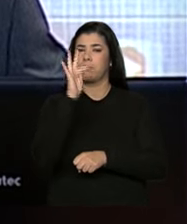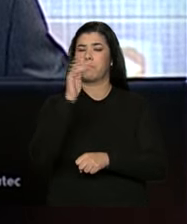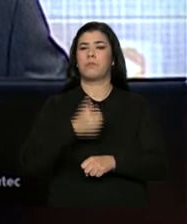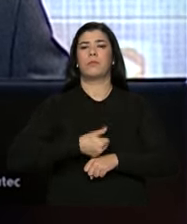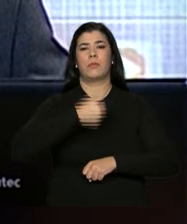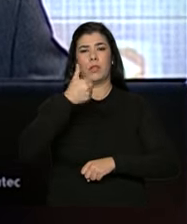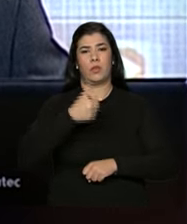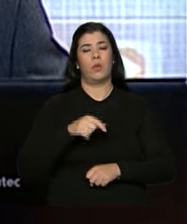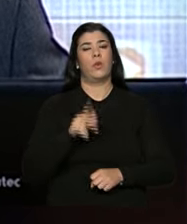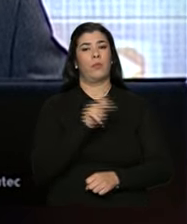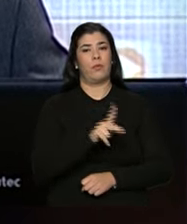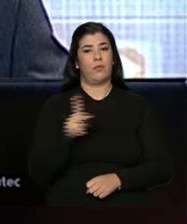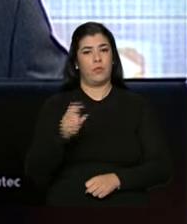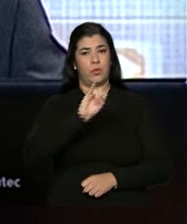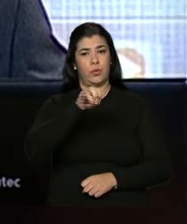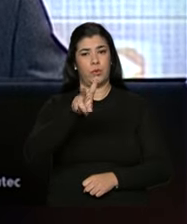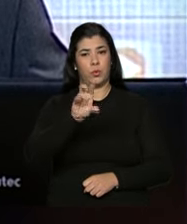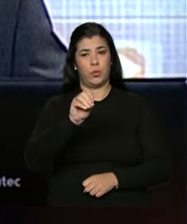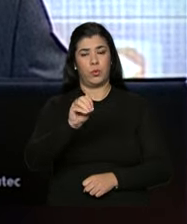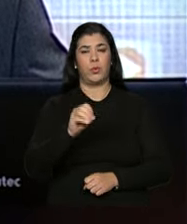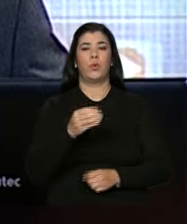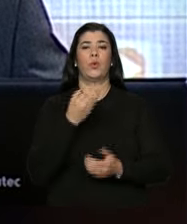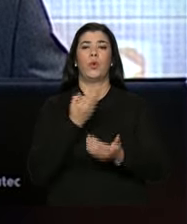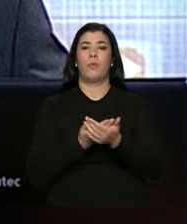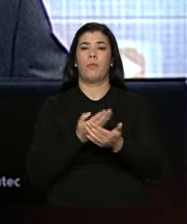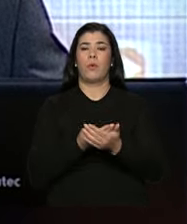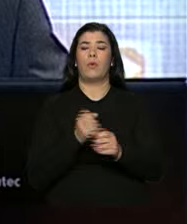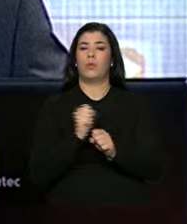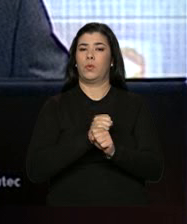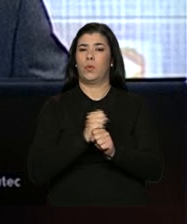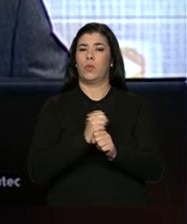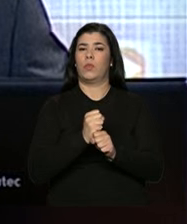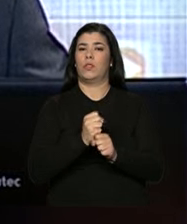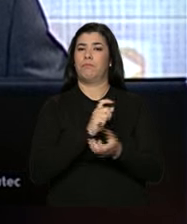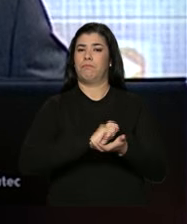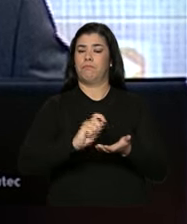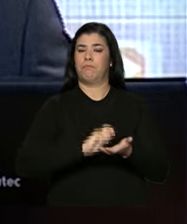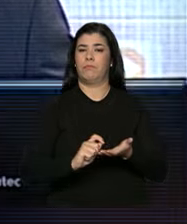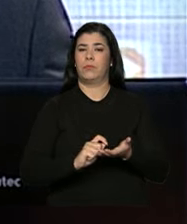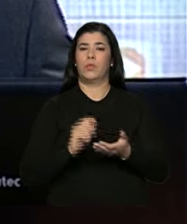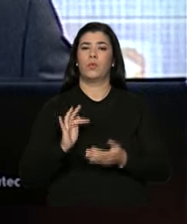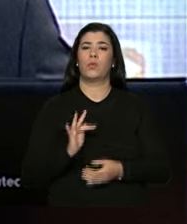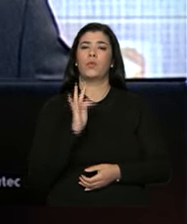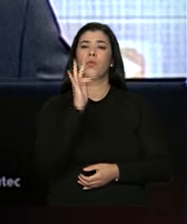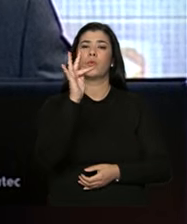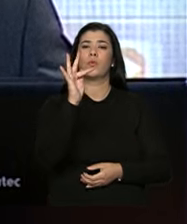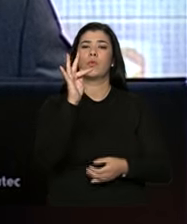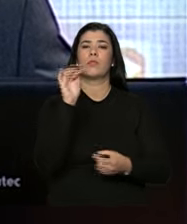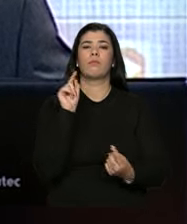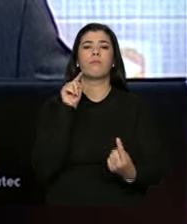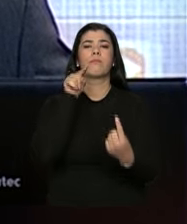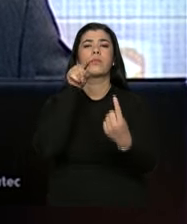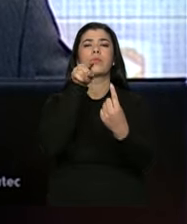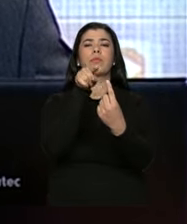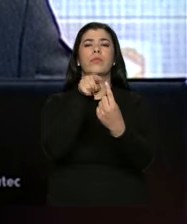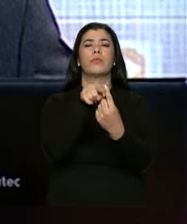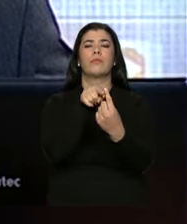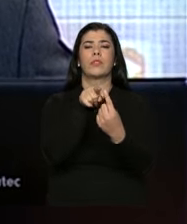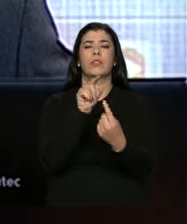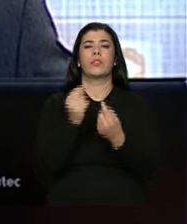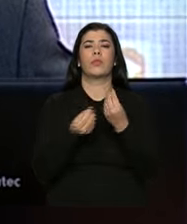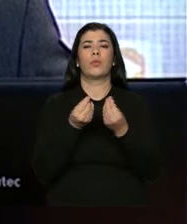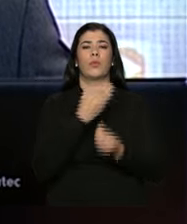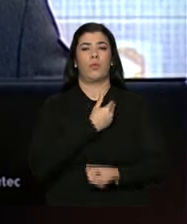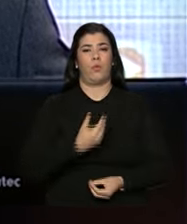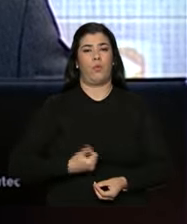Júlio traz no seu estudo desse ano, ah, o caminho aponta um caminho já escolhido